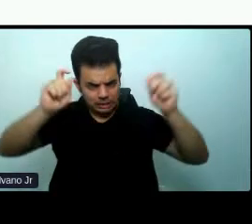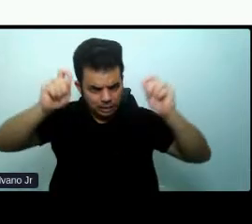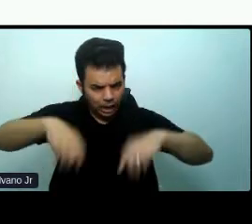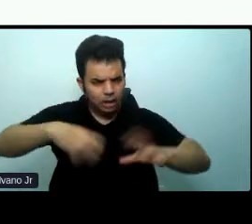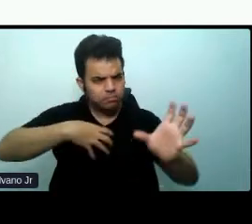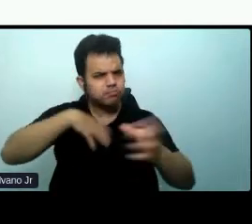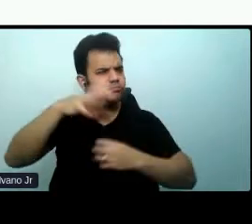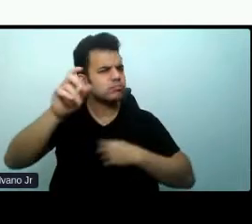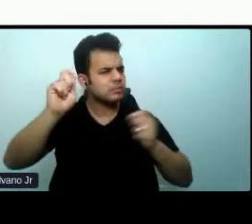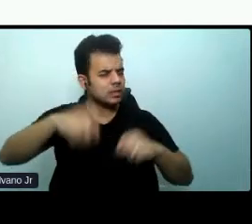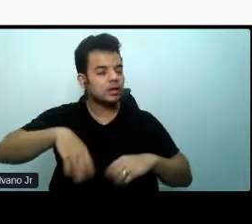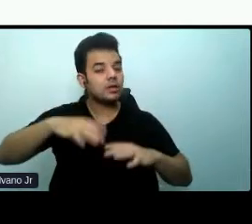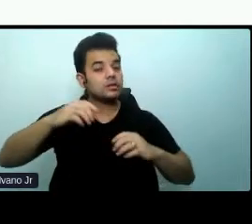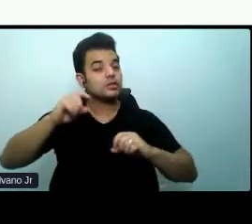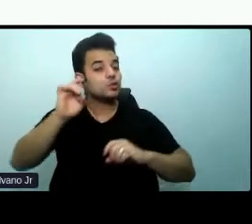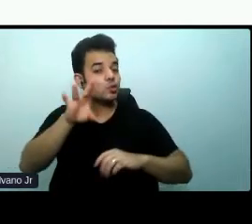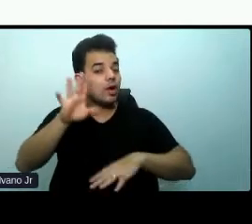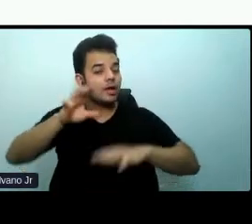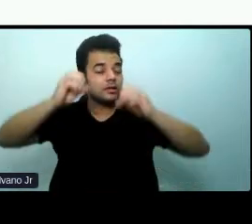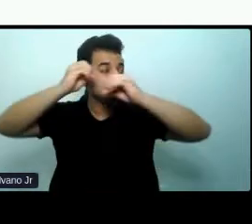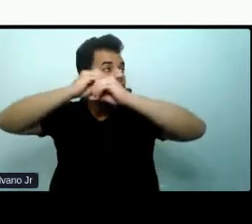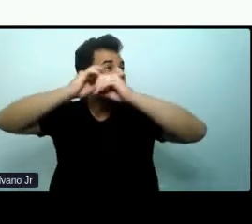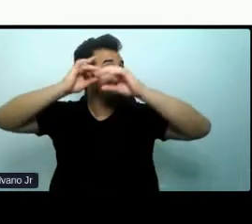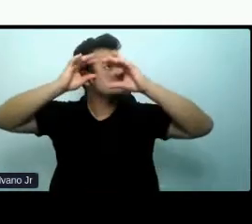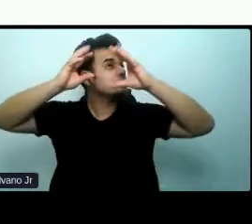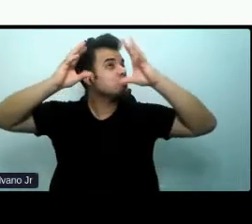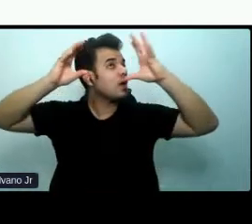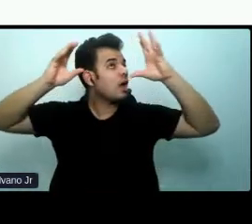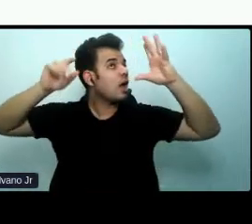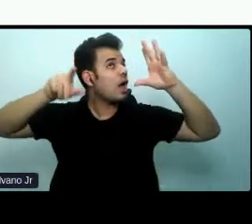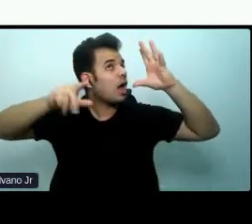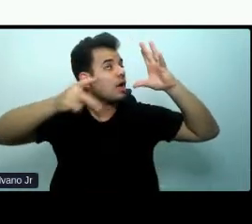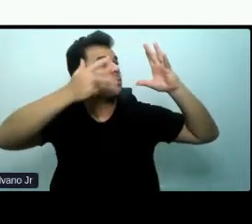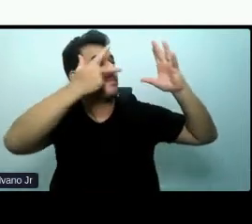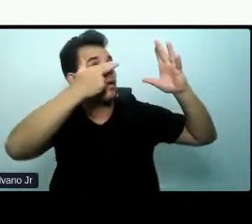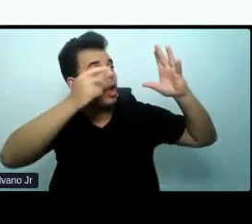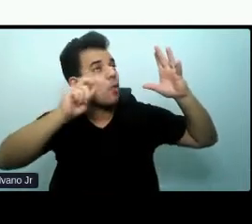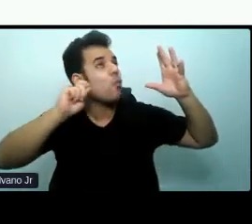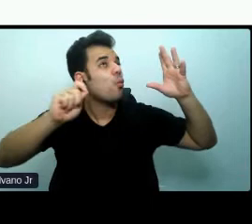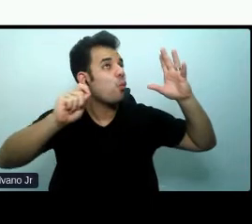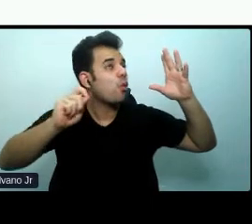Você pode até imaginar, o que você vai imaginar